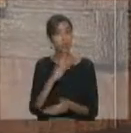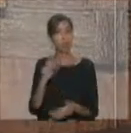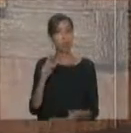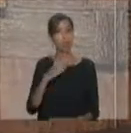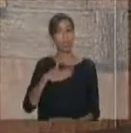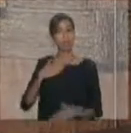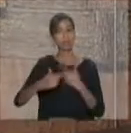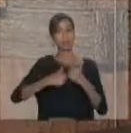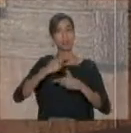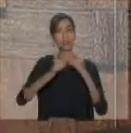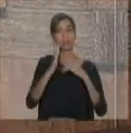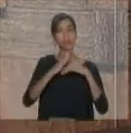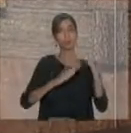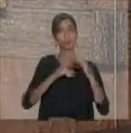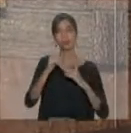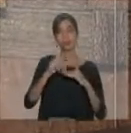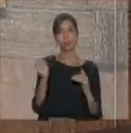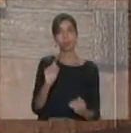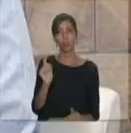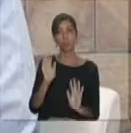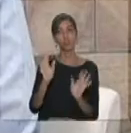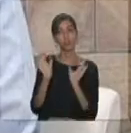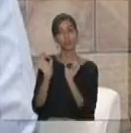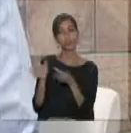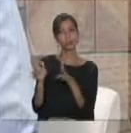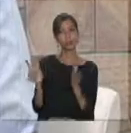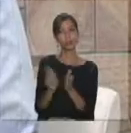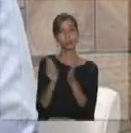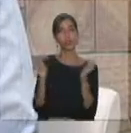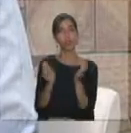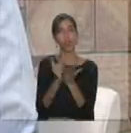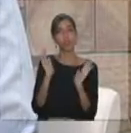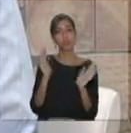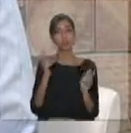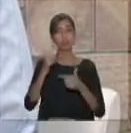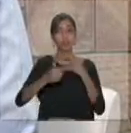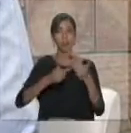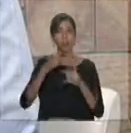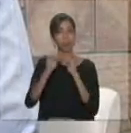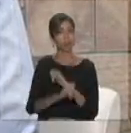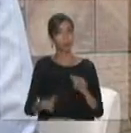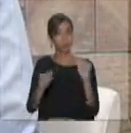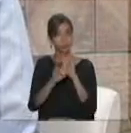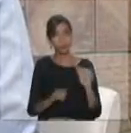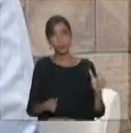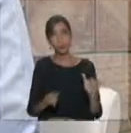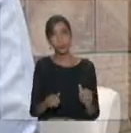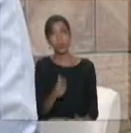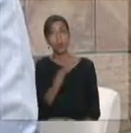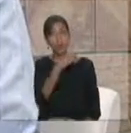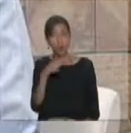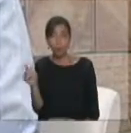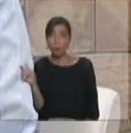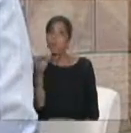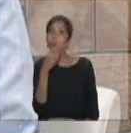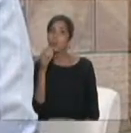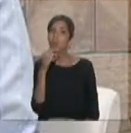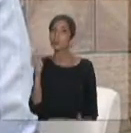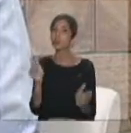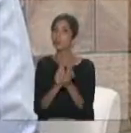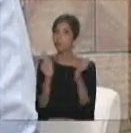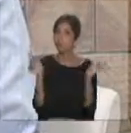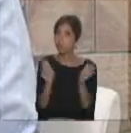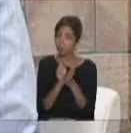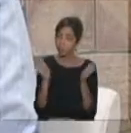minha atividade profissional de ditadura. Ah, já tinha deixado o jornalismo nessa época. Já estava em publicidade e com outro jornalista do tempo da última